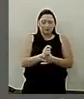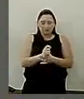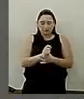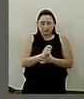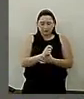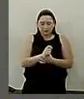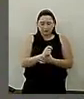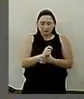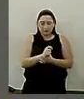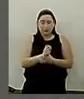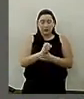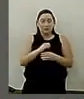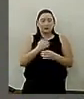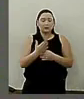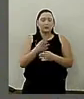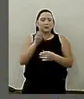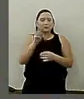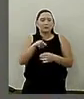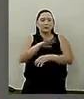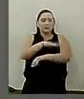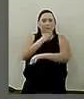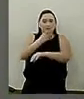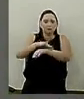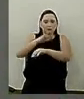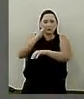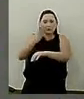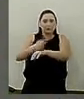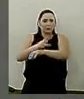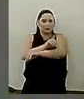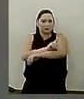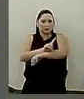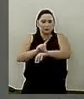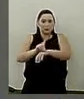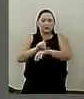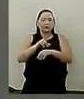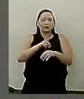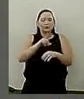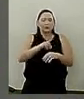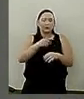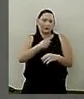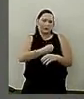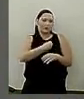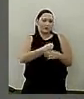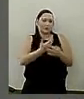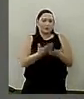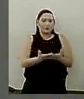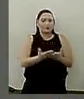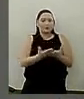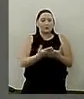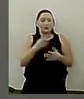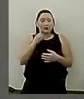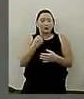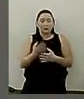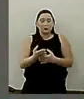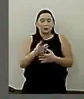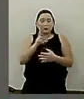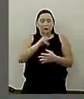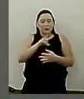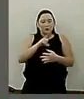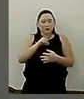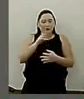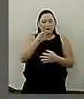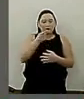que dependem principalmente das águas, das chuvas que descem das montanhas, que são as chamadas